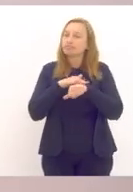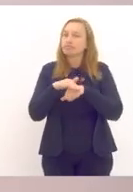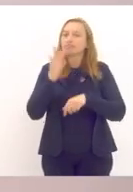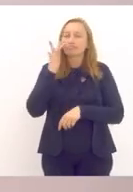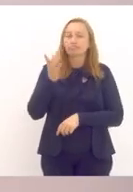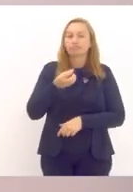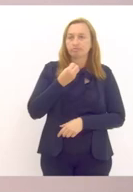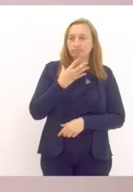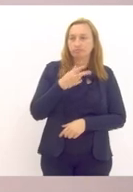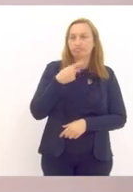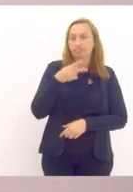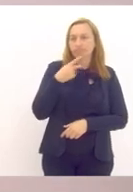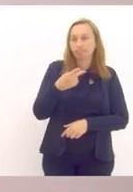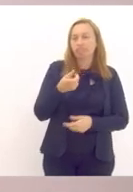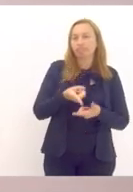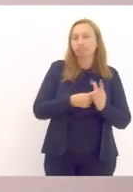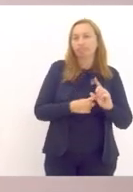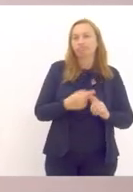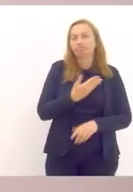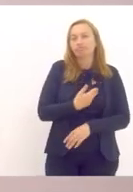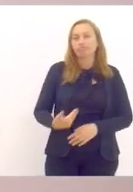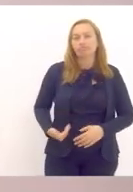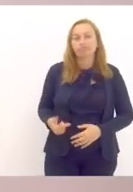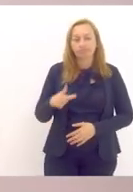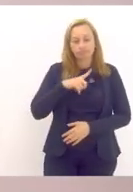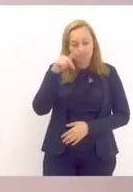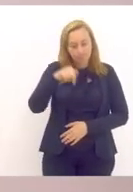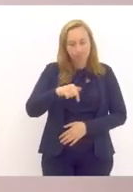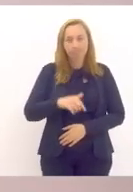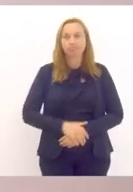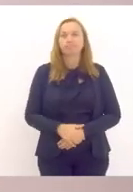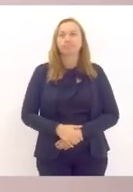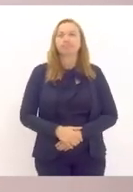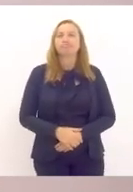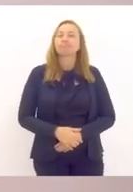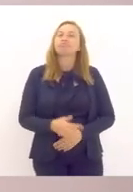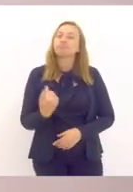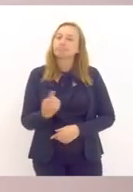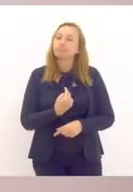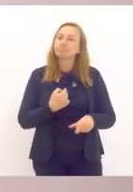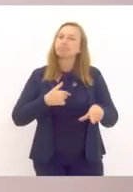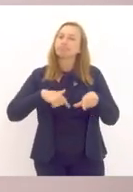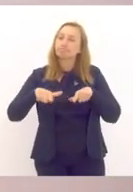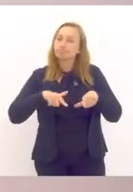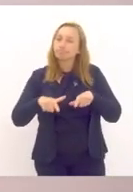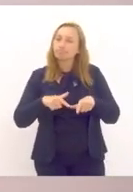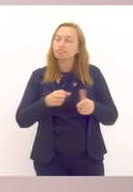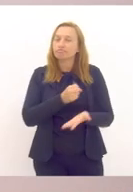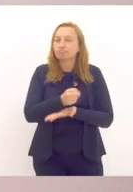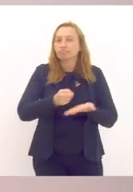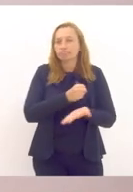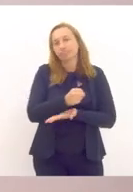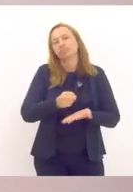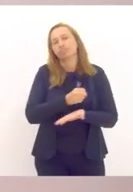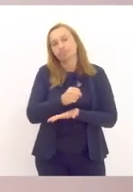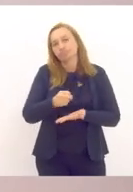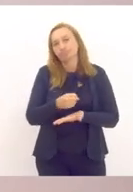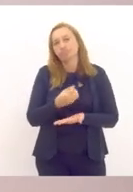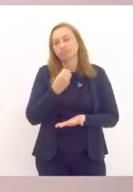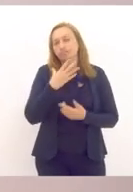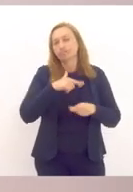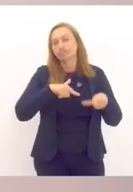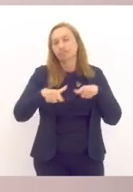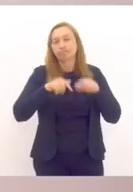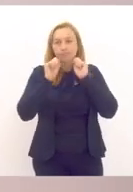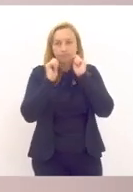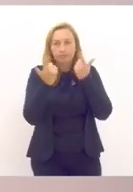na então CPI da dívida pública que teve aqui. Nós estamos trabalhando com base, em parte, nesse bom trabalho que a Assembleia